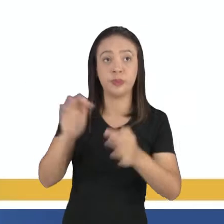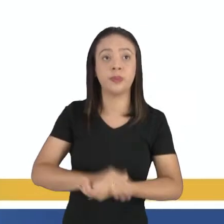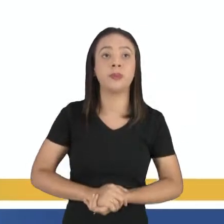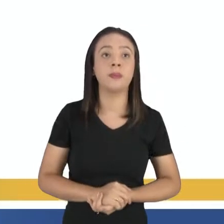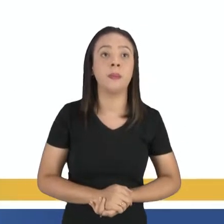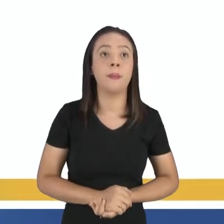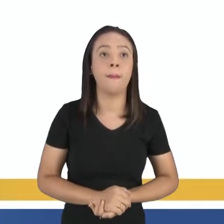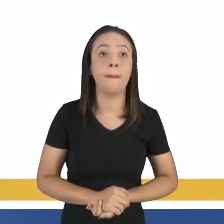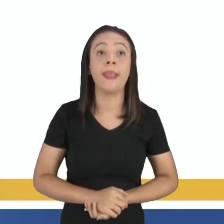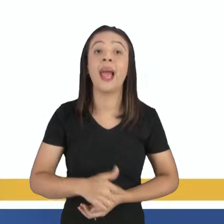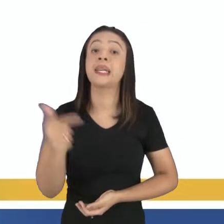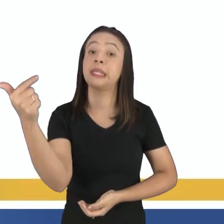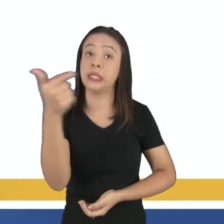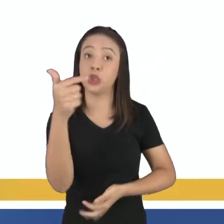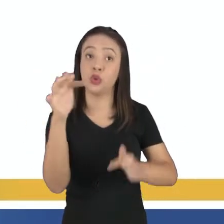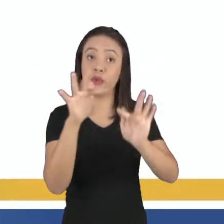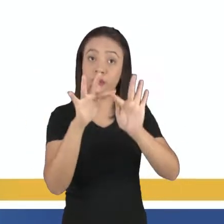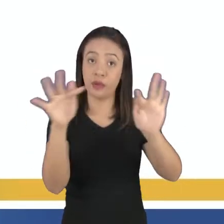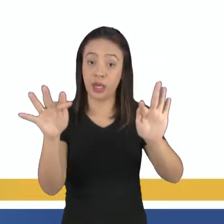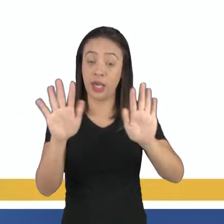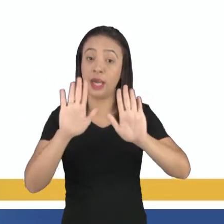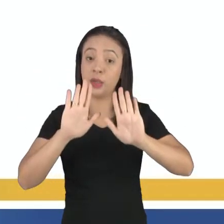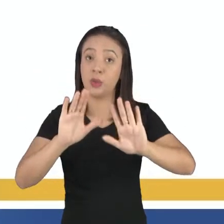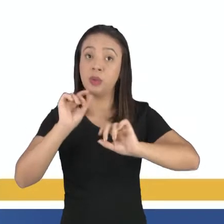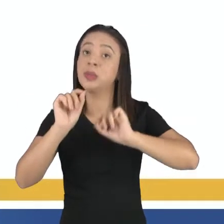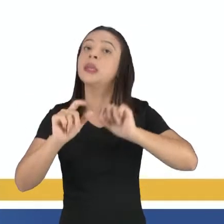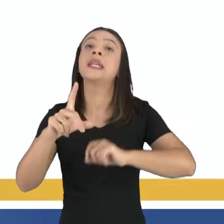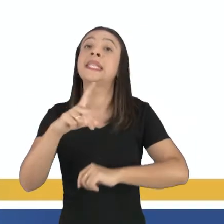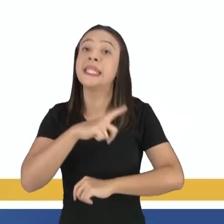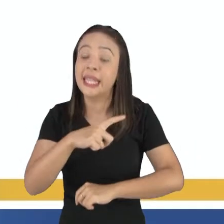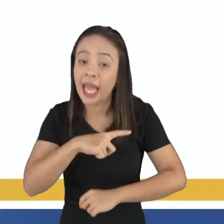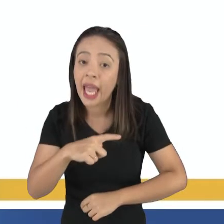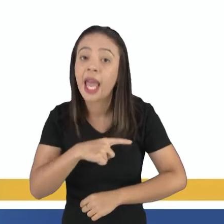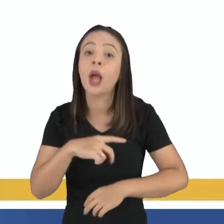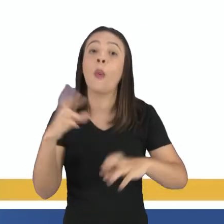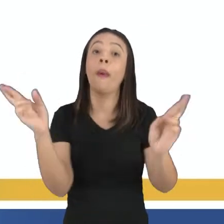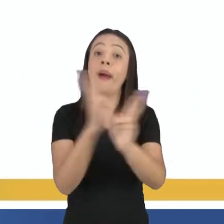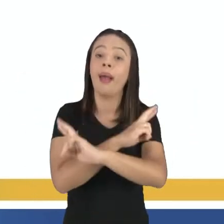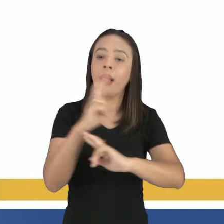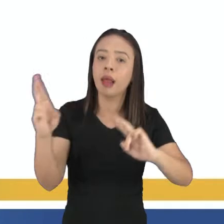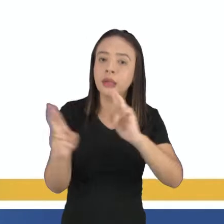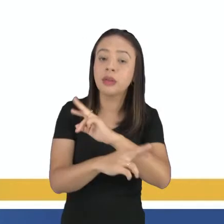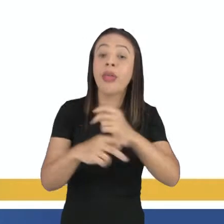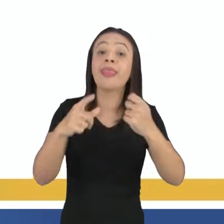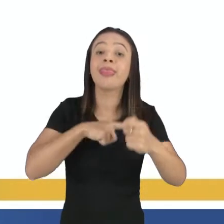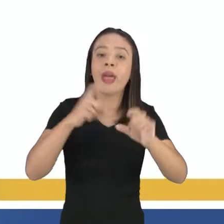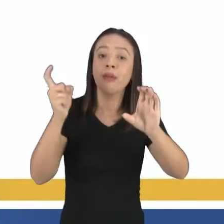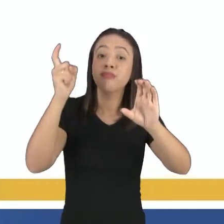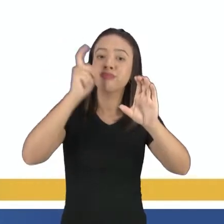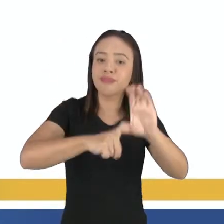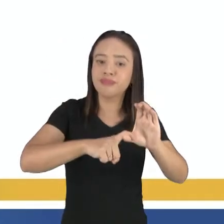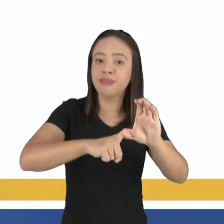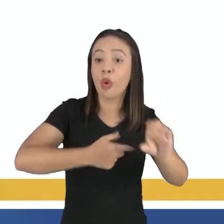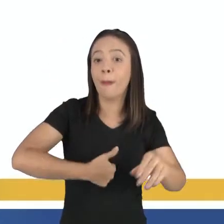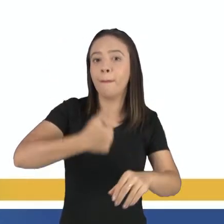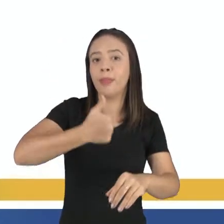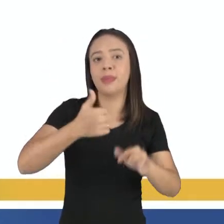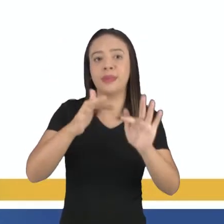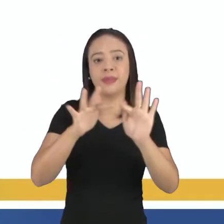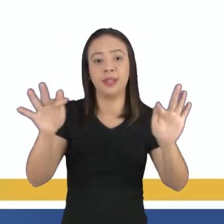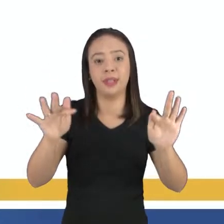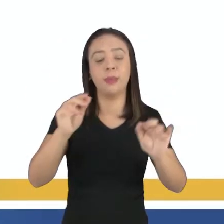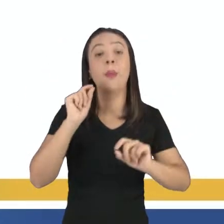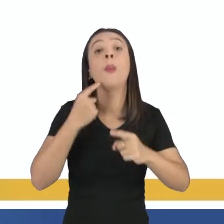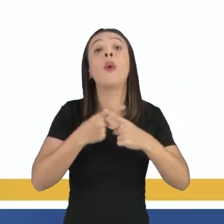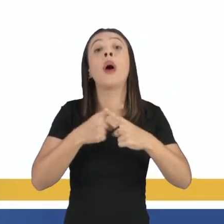então. A segunda oração, no entanto, possui uma relação de dependência com a anterior, que é a